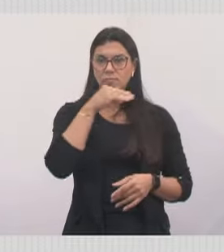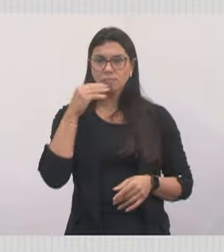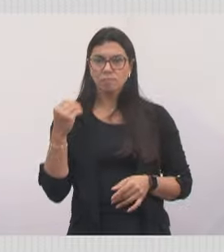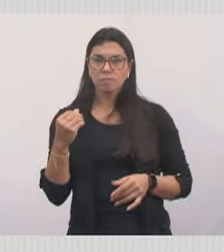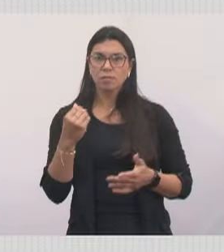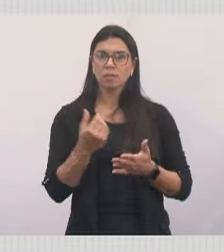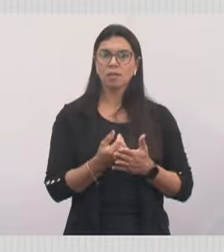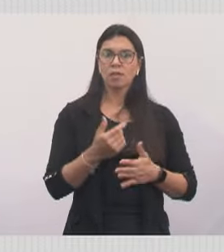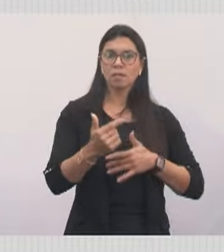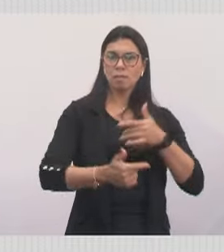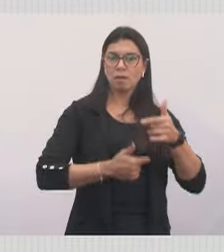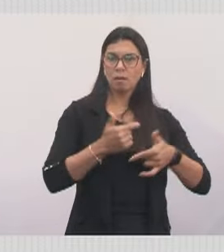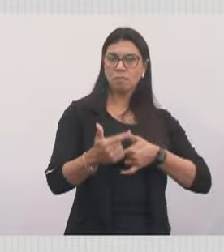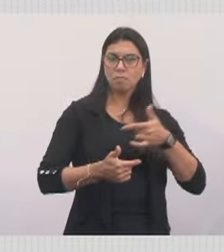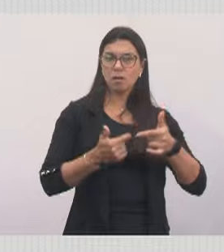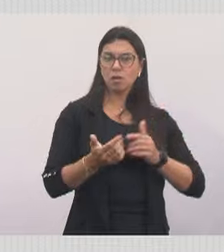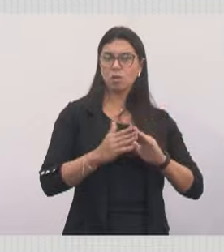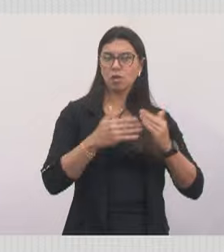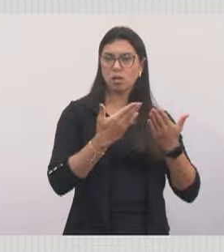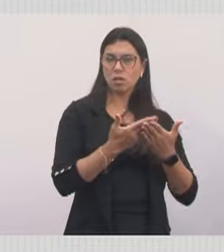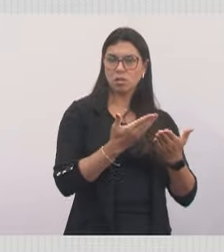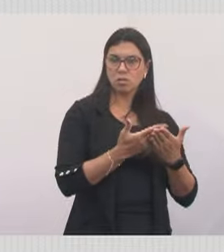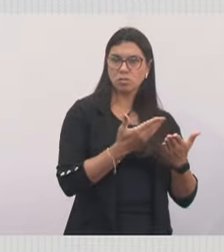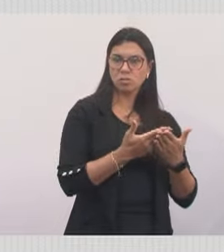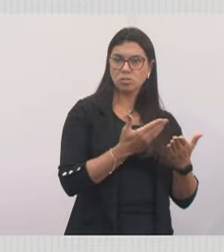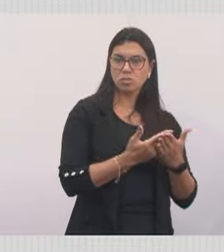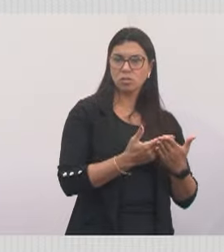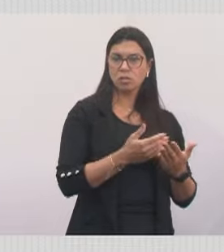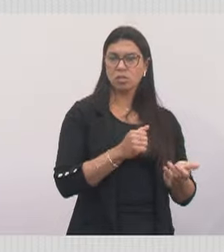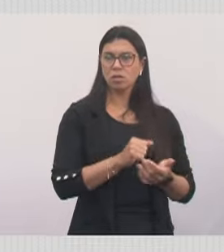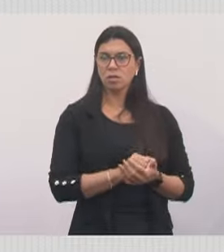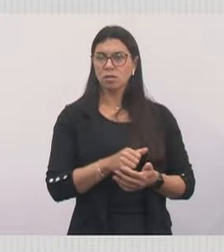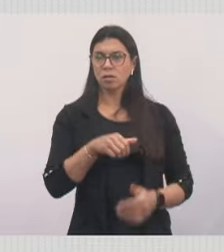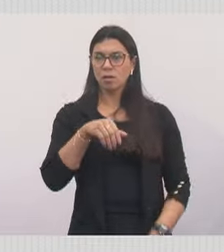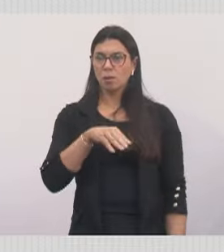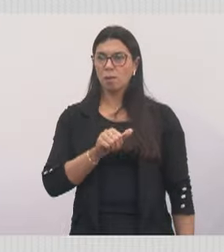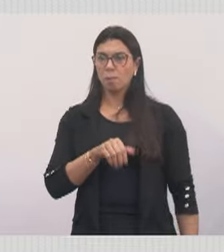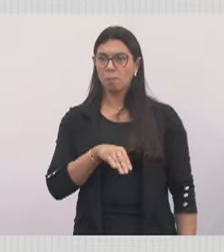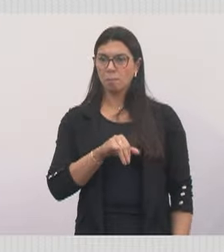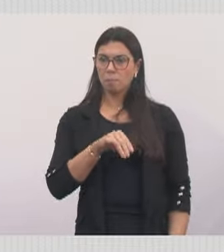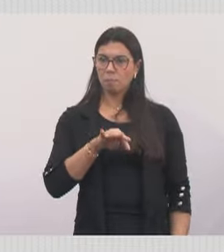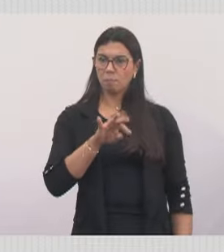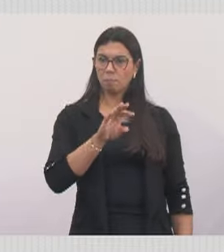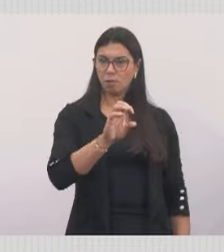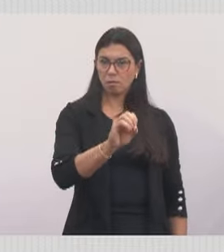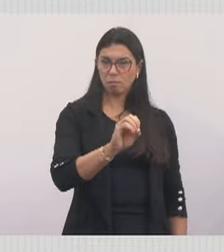né, na escola Presbítero Mabito Shoji, que inclui